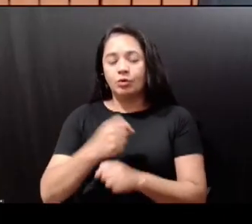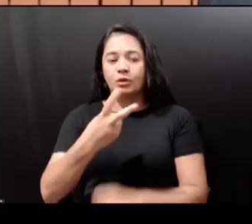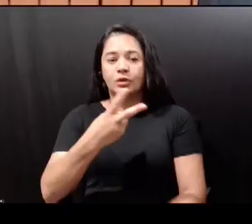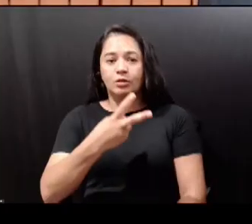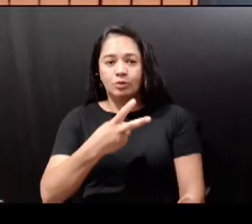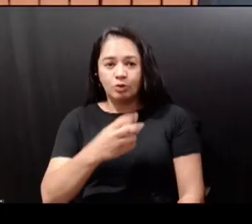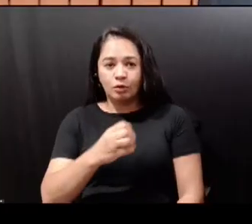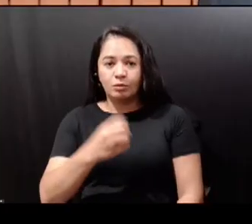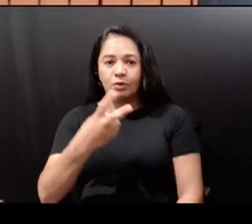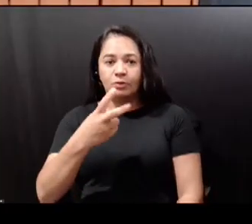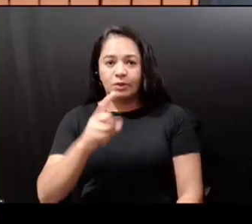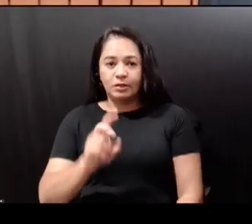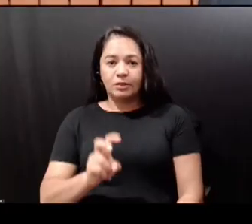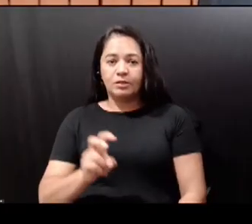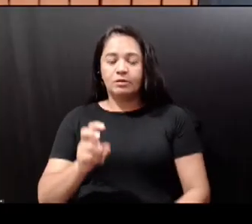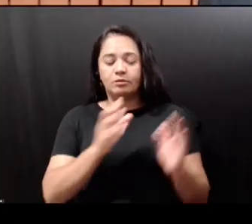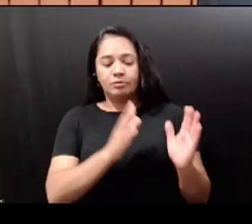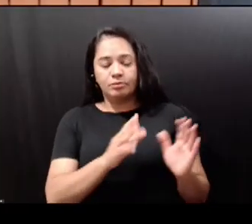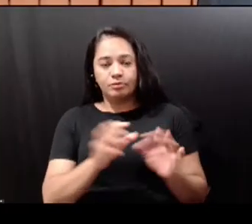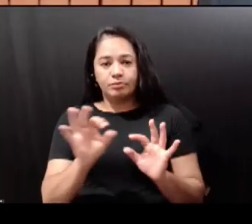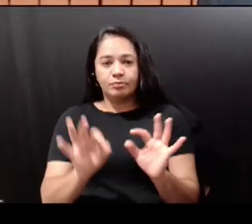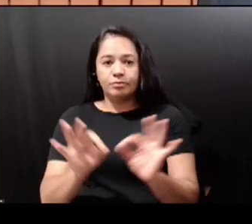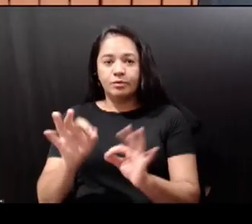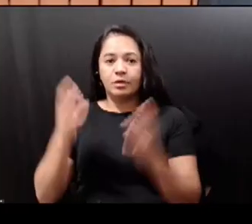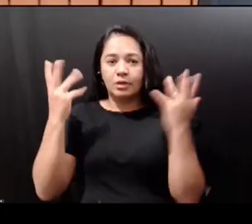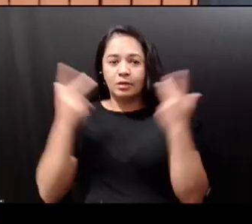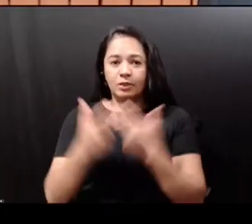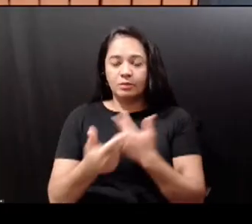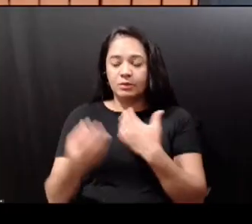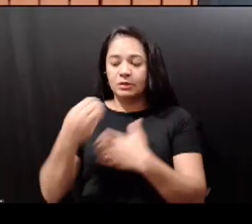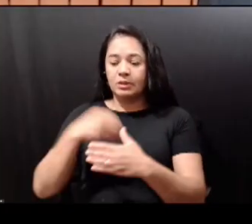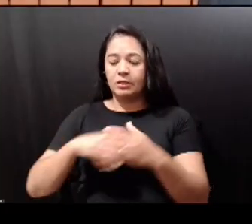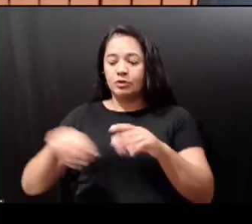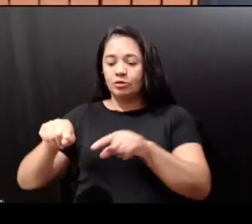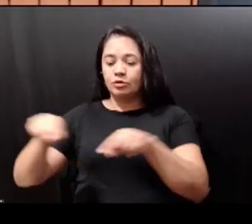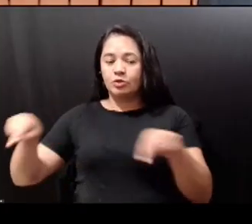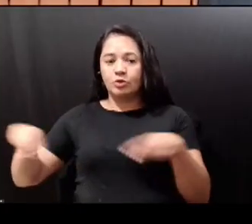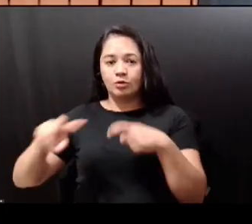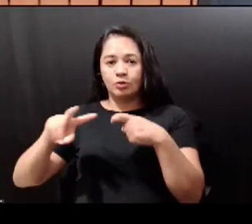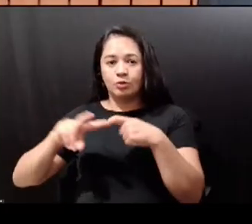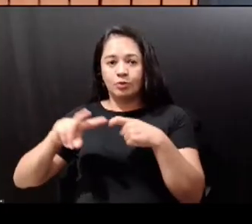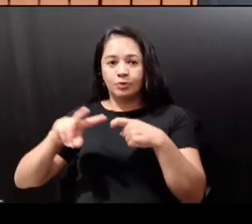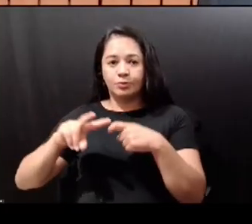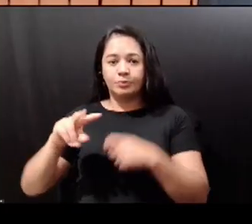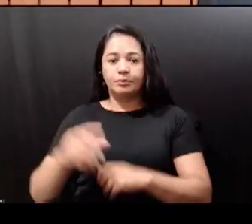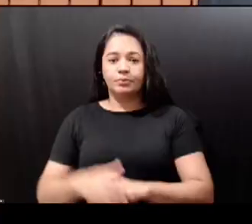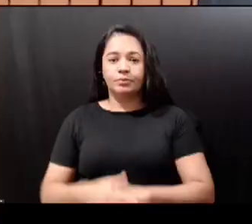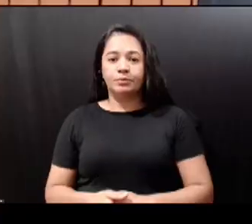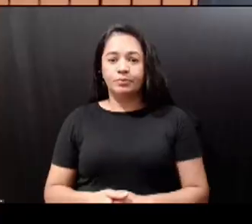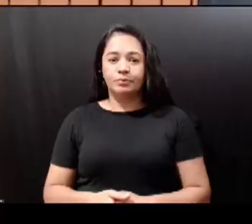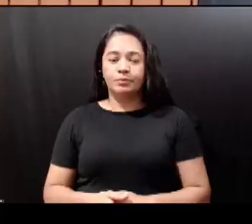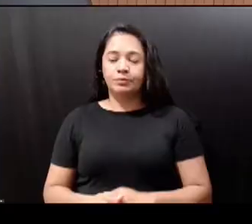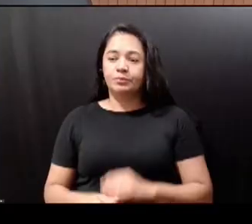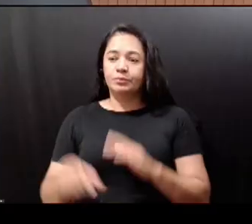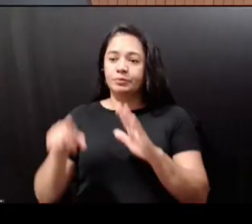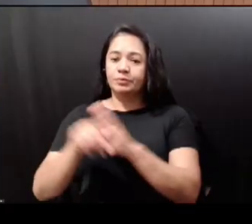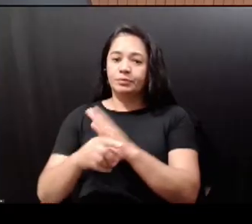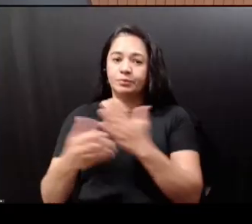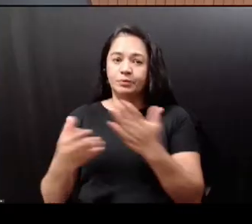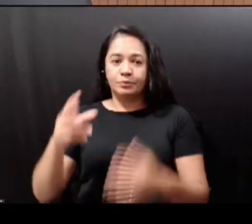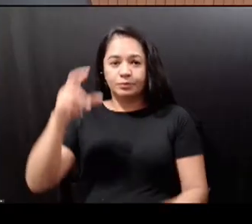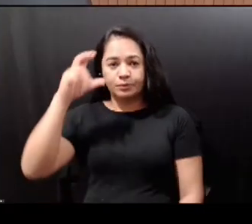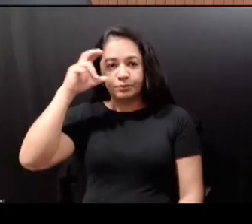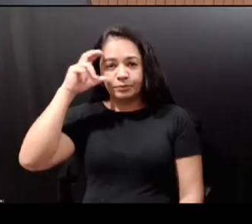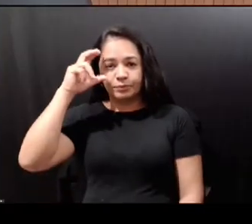do manejo de animais em clínicas veterinárias, pet shops. Eu pergunto ao vereador Carlinhos Camelô como o vereador